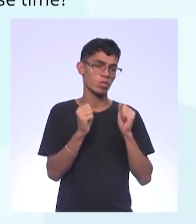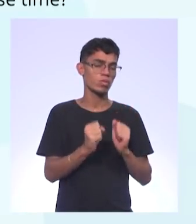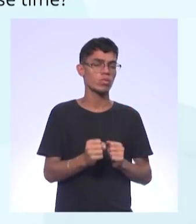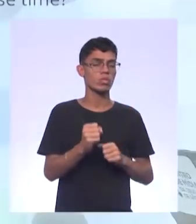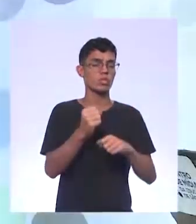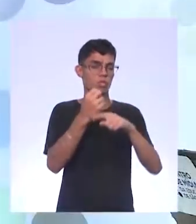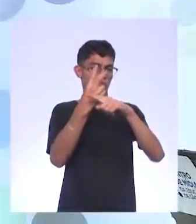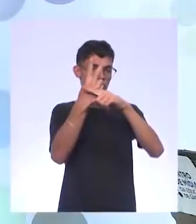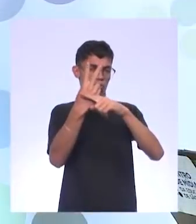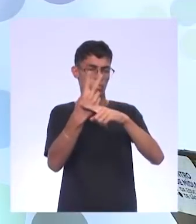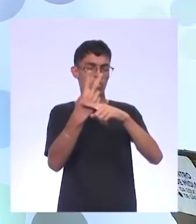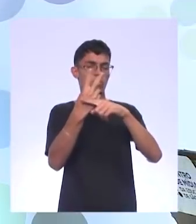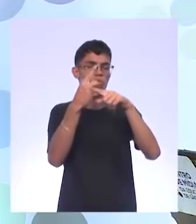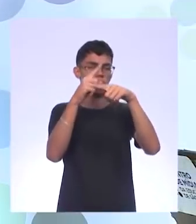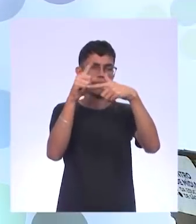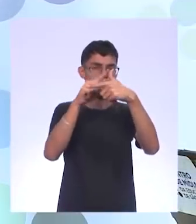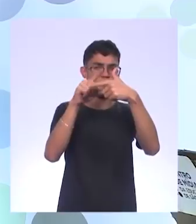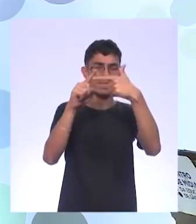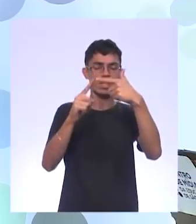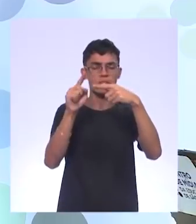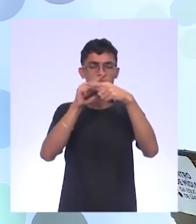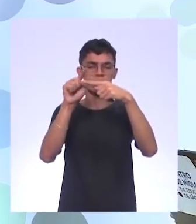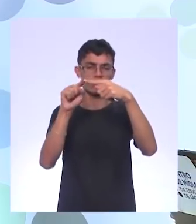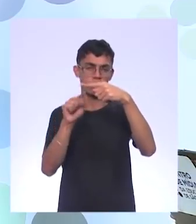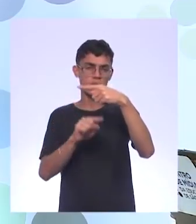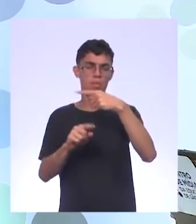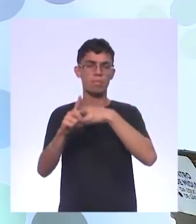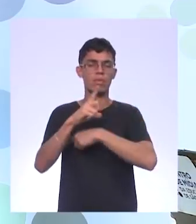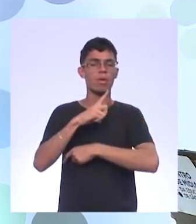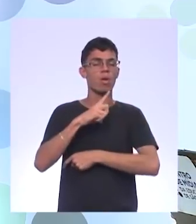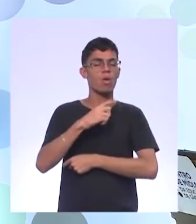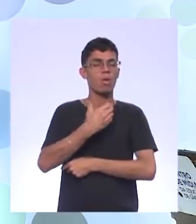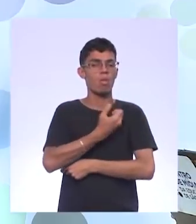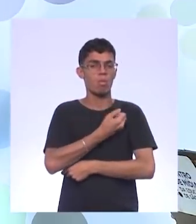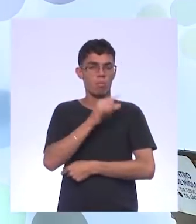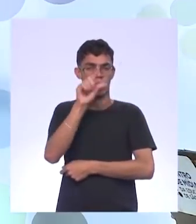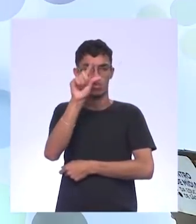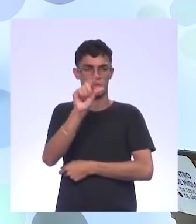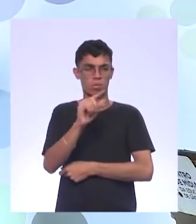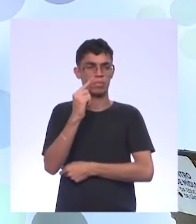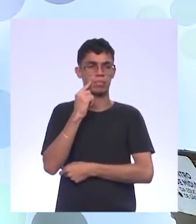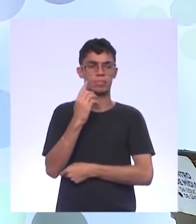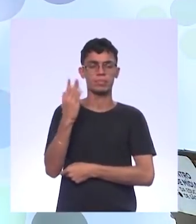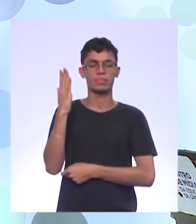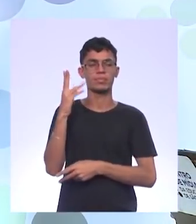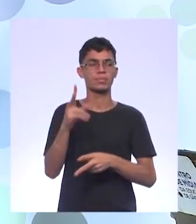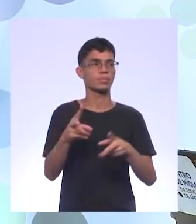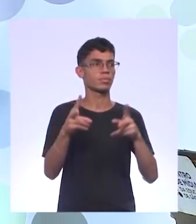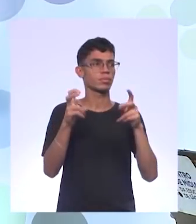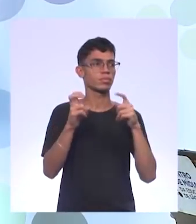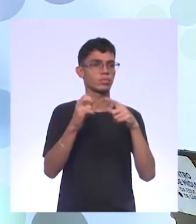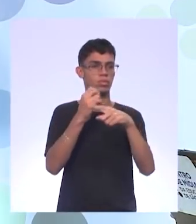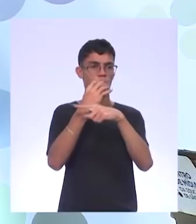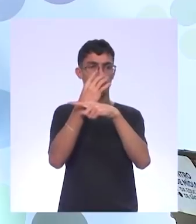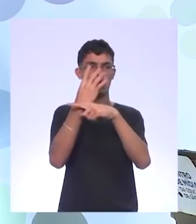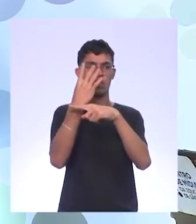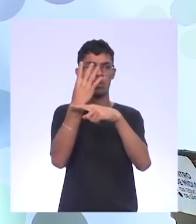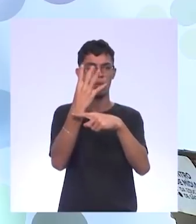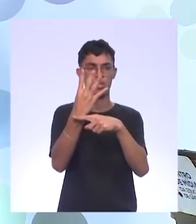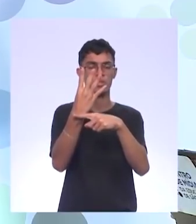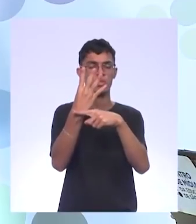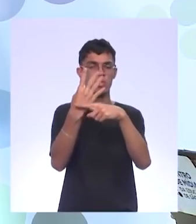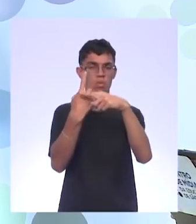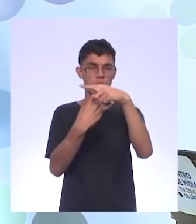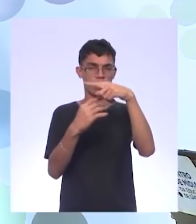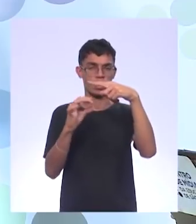cima embaixo existe uma fração equivalente que seja menor que é essa E aí a gente percebe o seguinte ó tanto 44 10 são